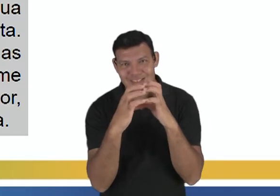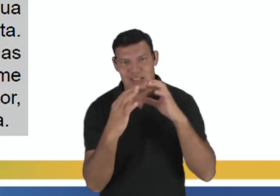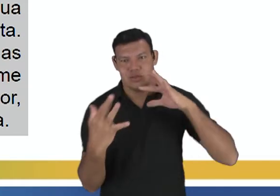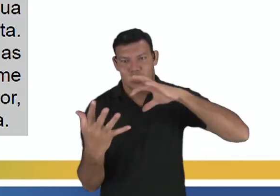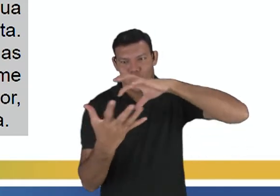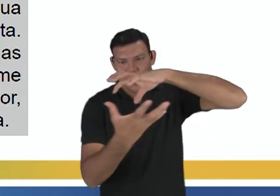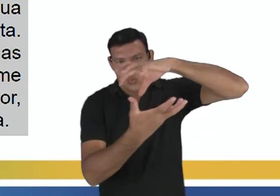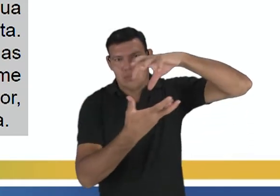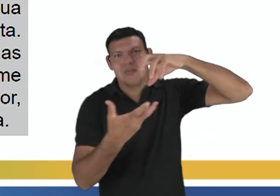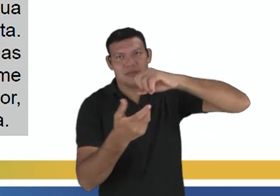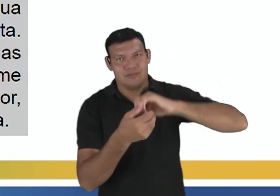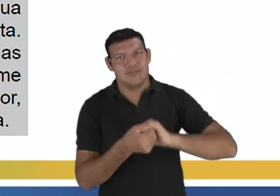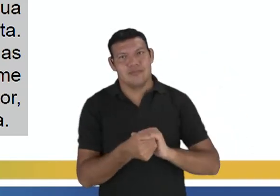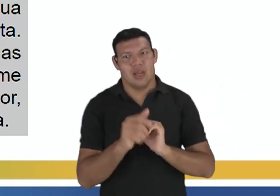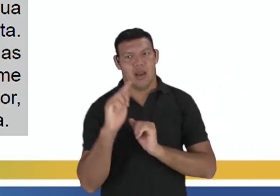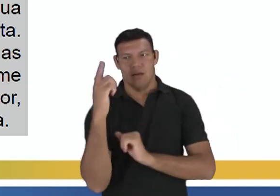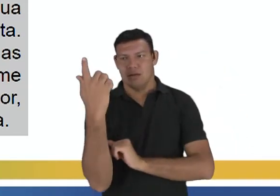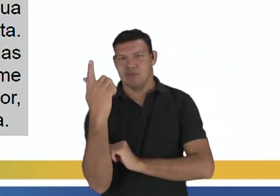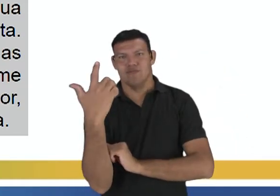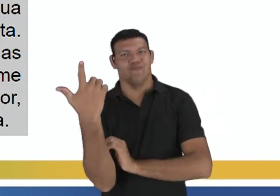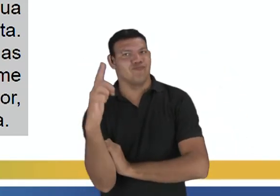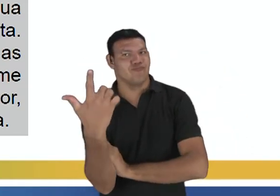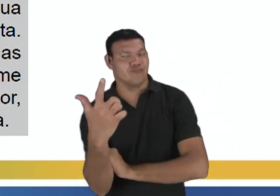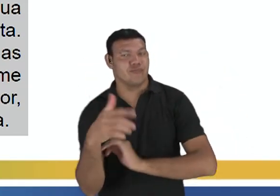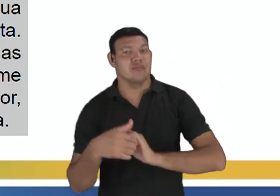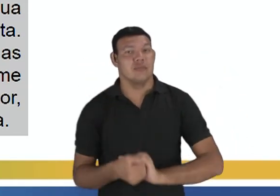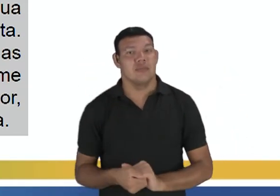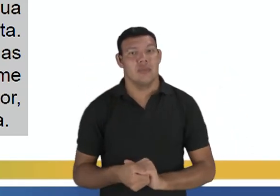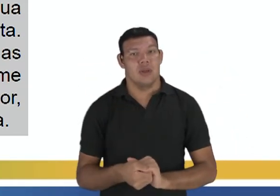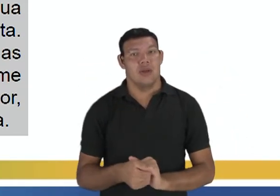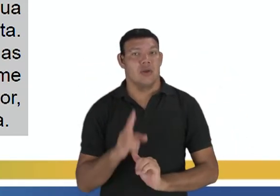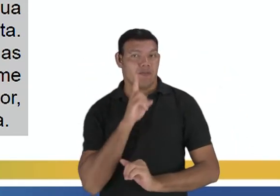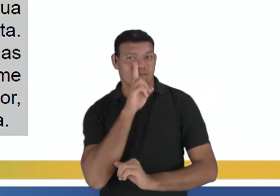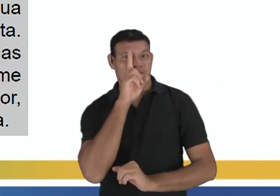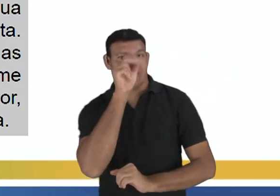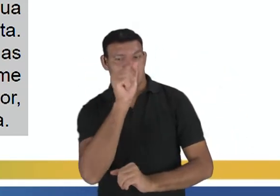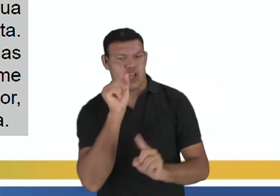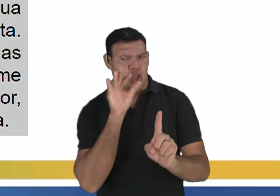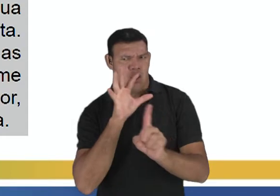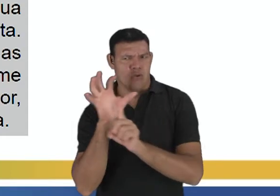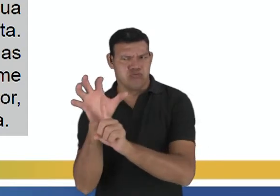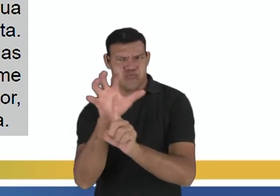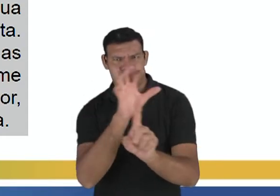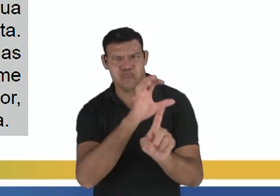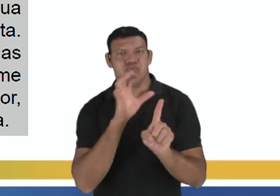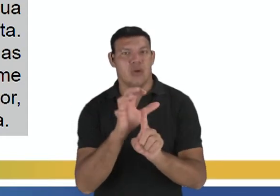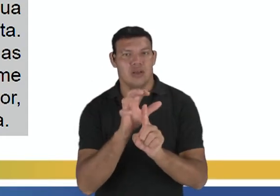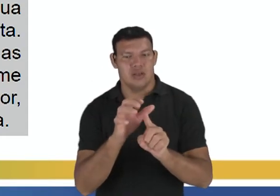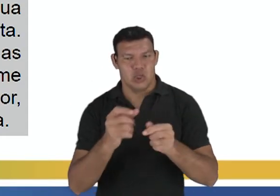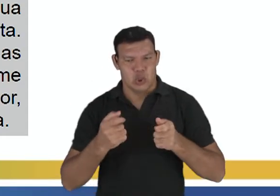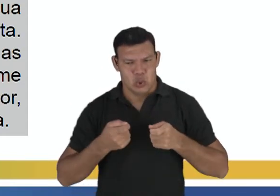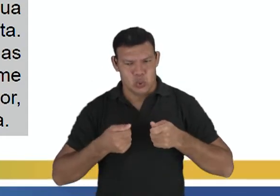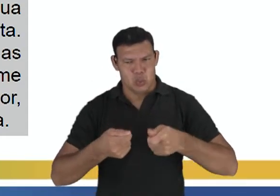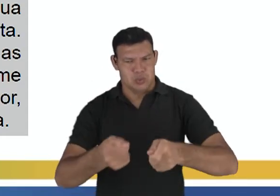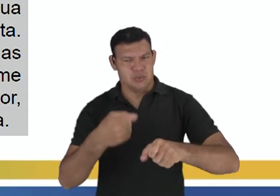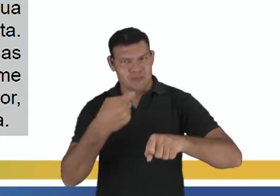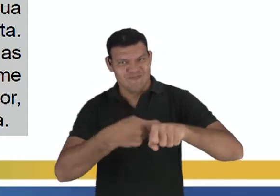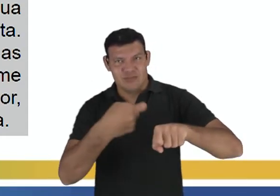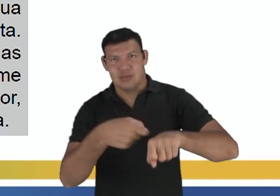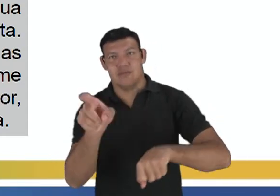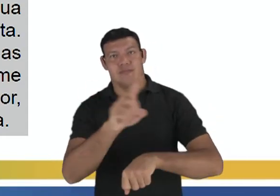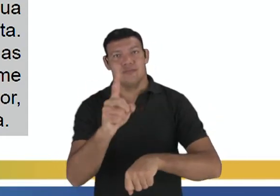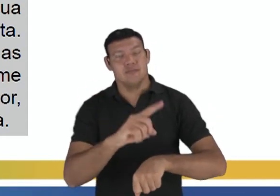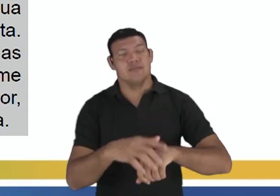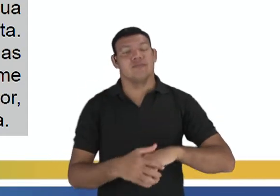ela não tem tanta força gravitacional, tá? E aí ela não tem força suficiente para influenciar os corpos sólidos da Terra,